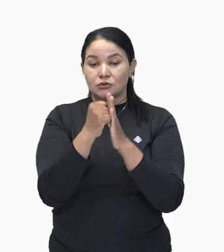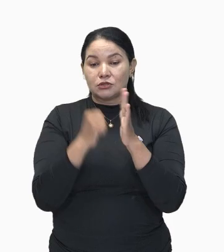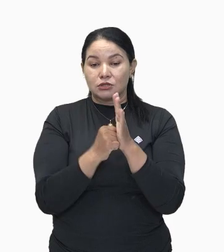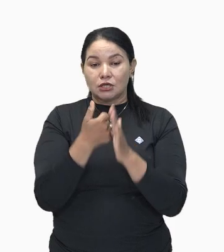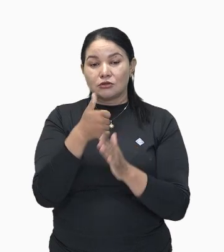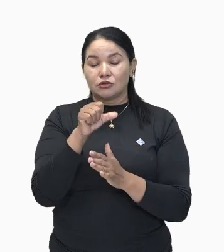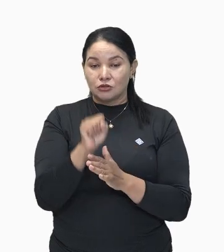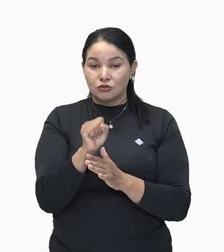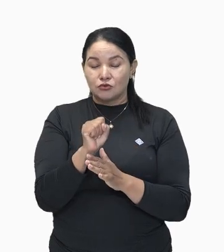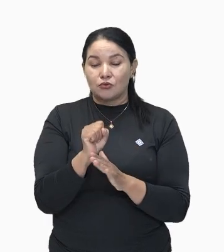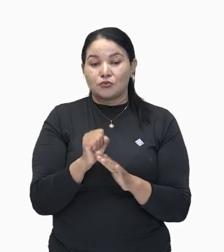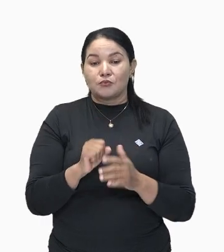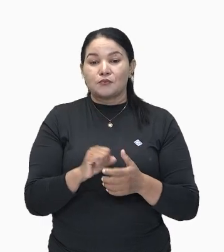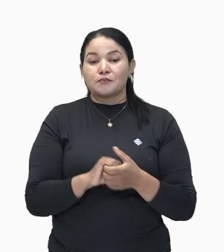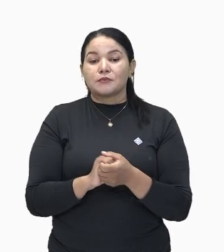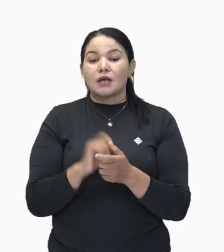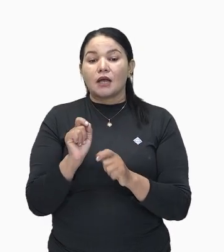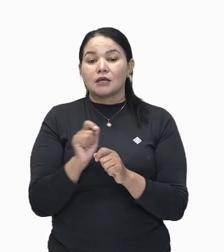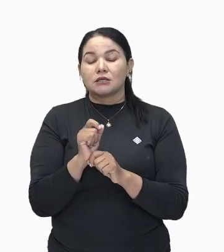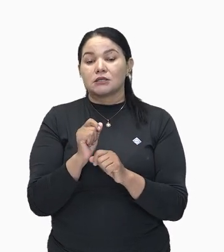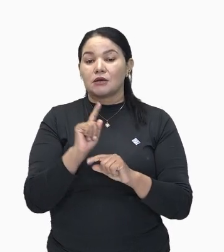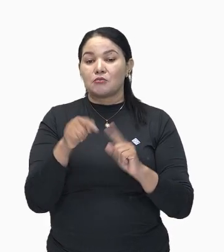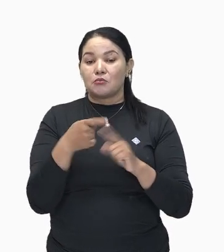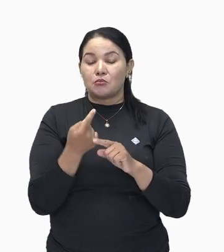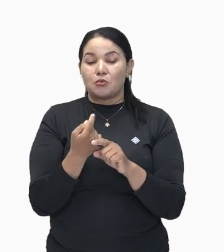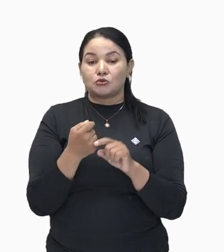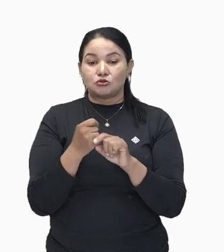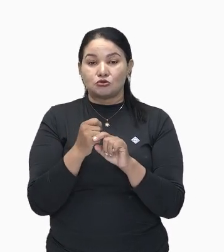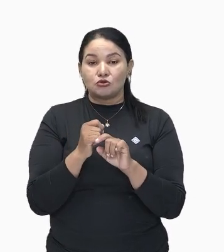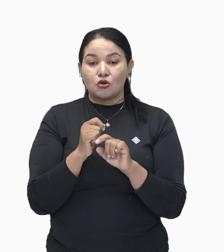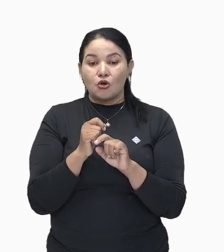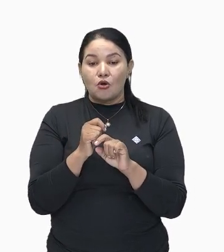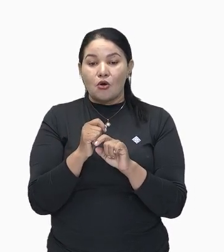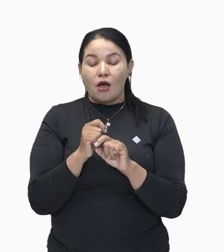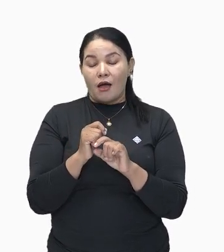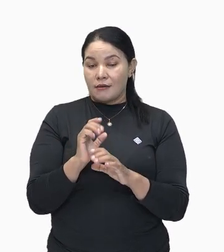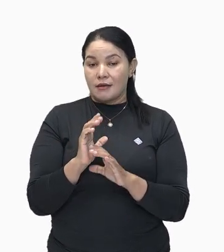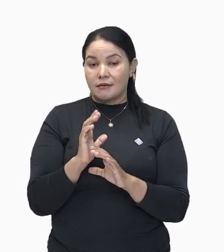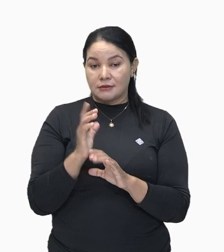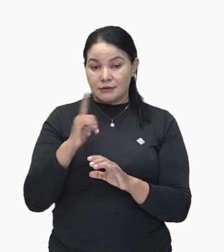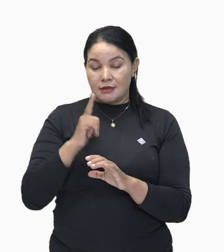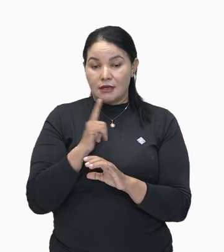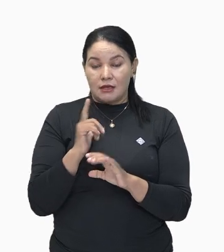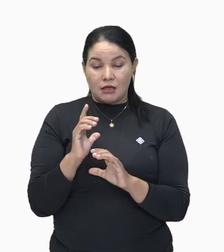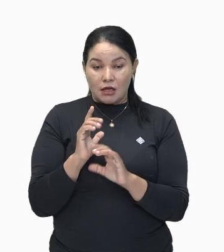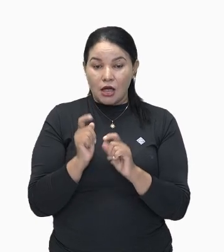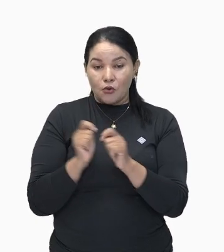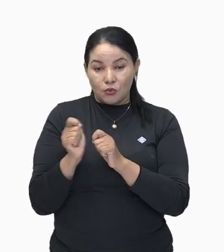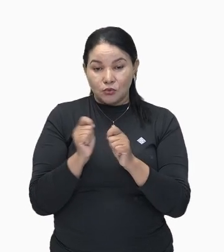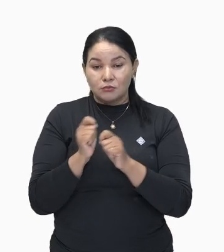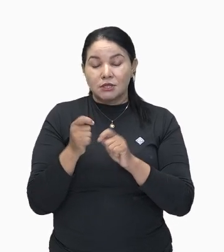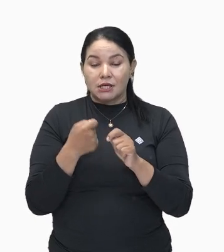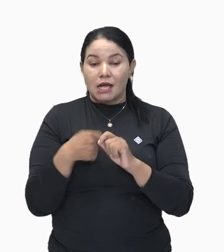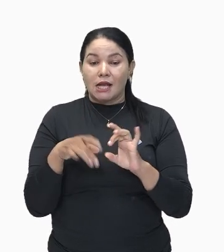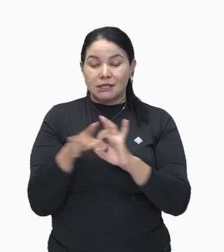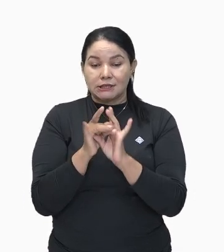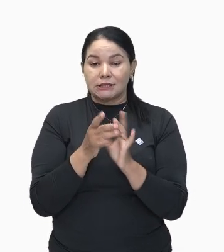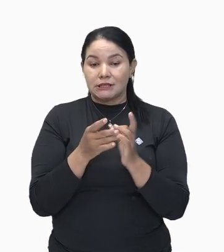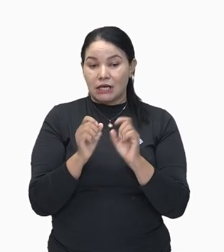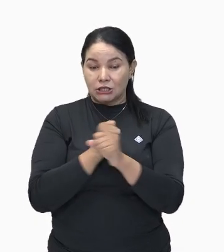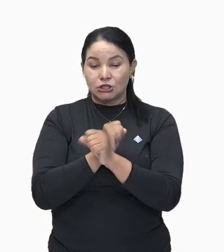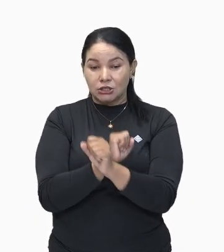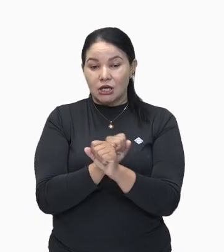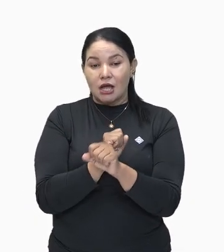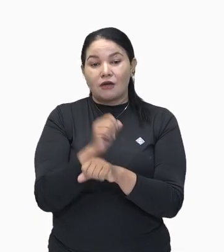enquanto a sociedade do sul ela ainda tinha uma economia, né, ligada ao escravo, a parte